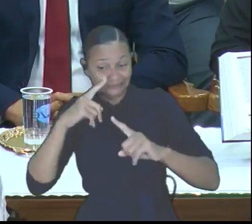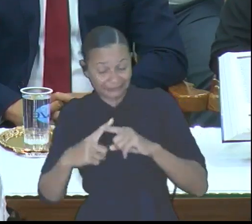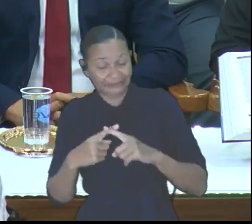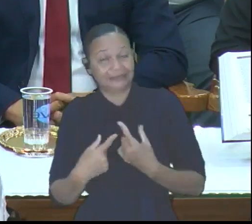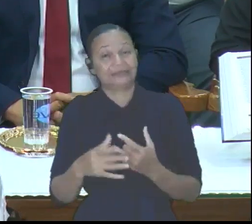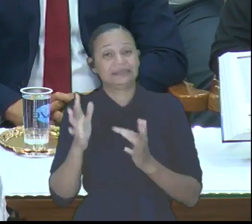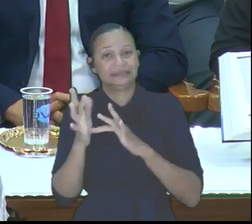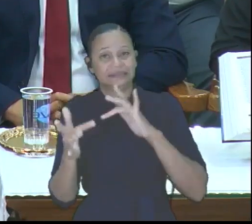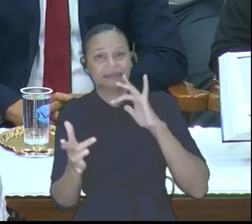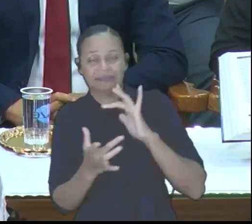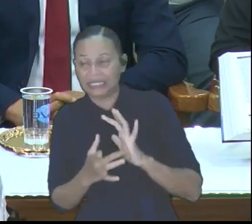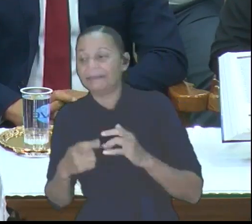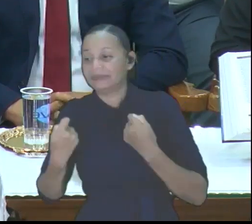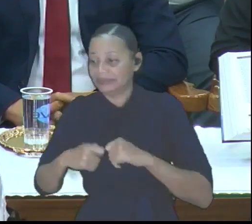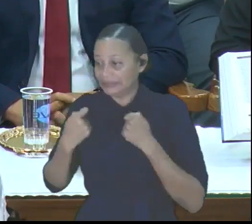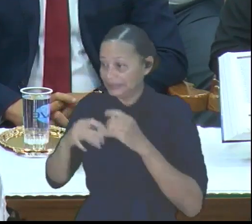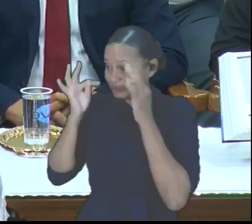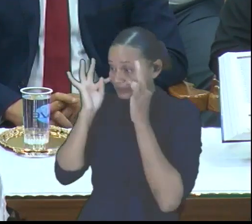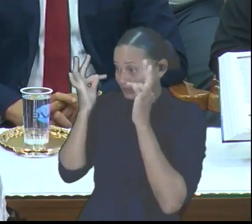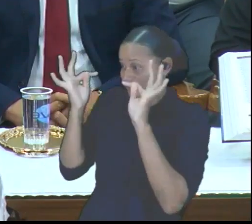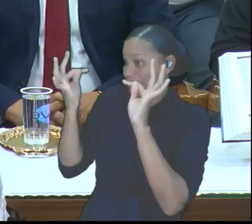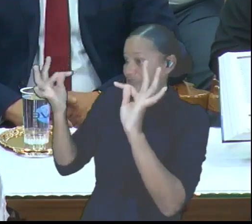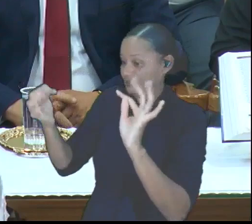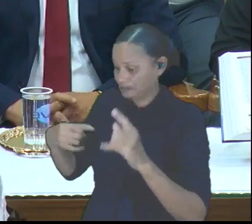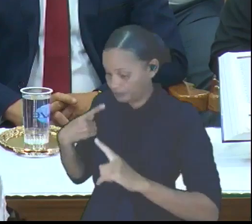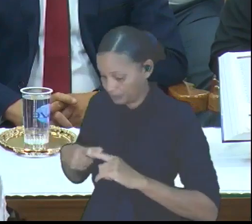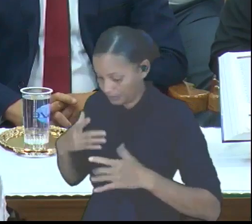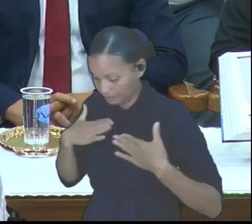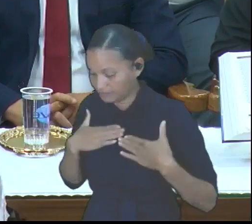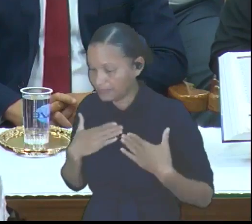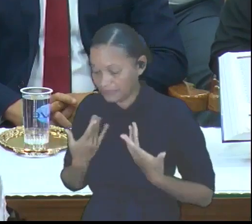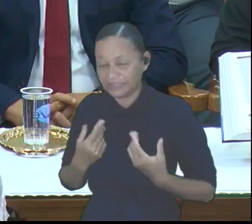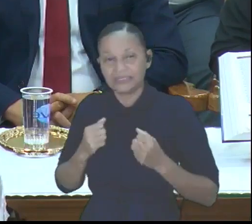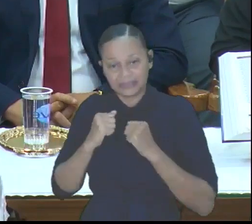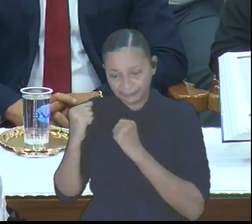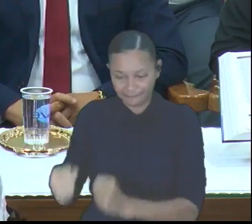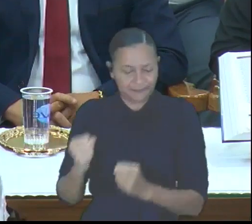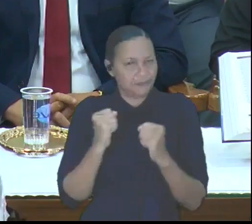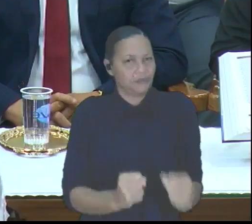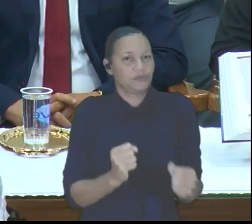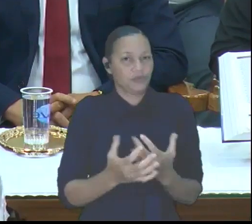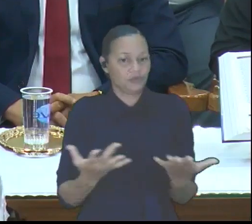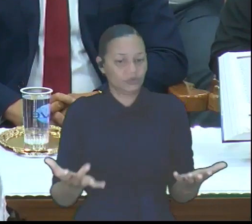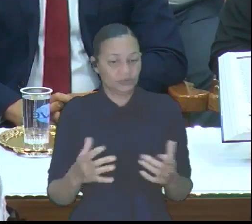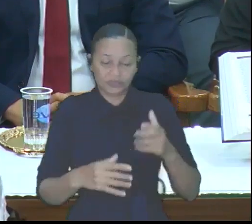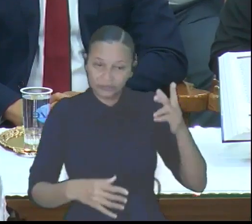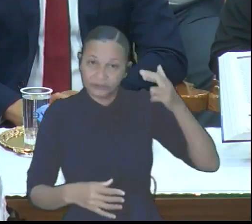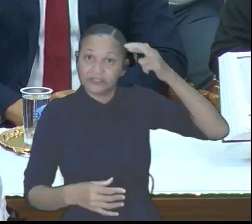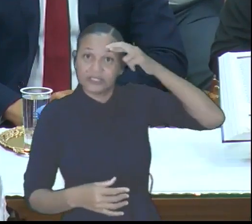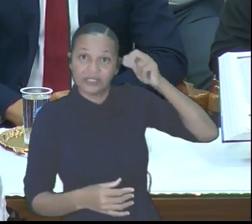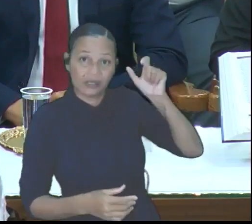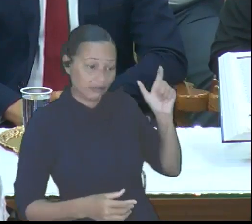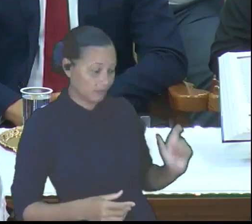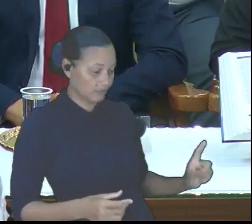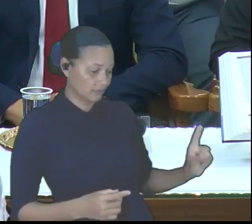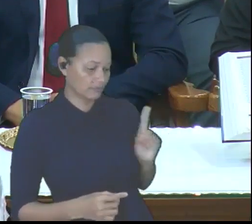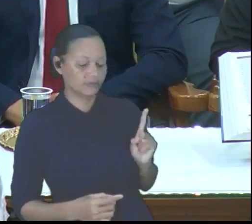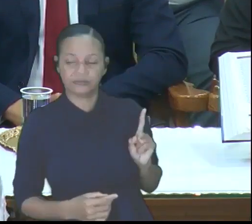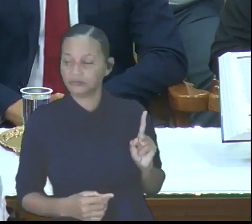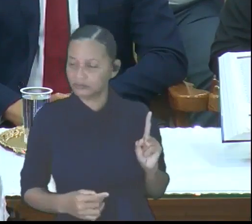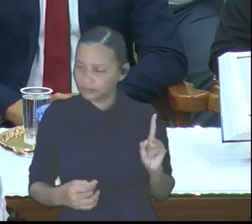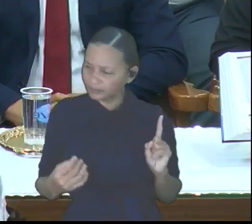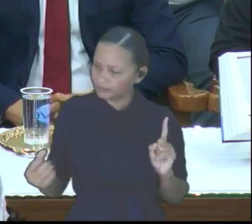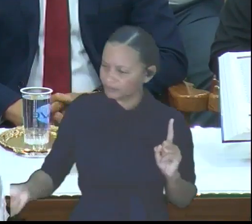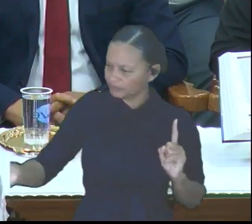alguém me tocou, tem que testemunhar, porque de mim saiu virtude. E Jairo do lado de Jesus. Aquela mulher então diz